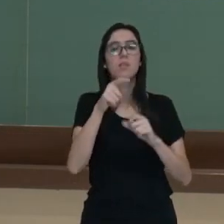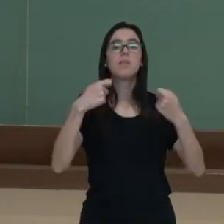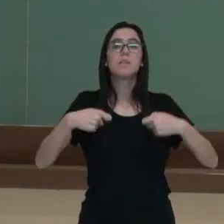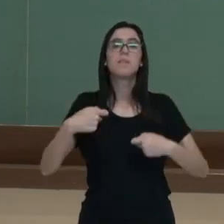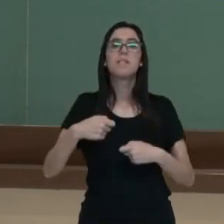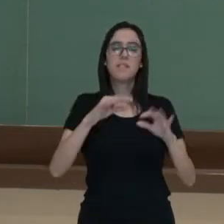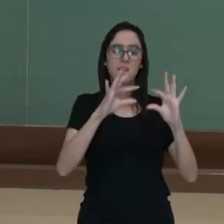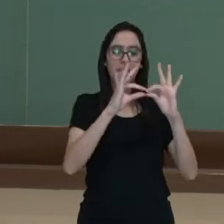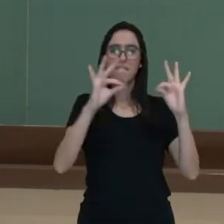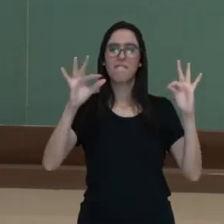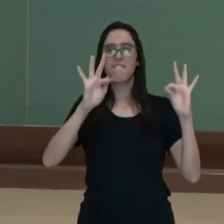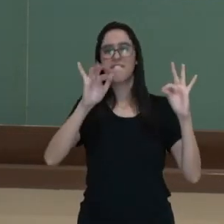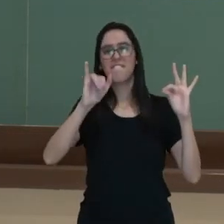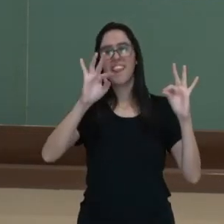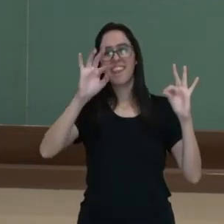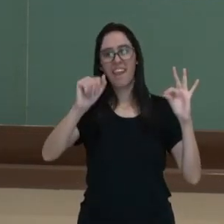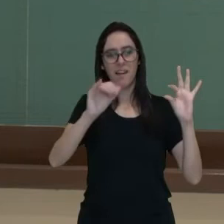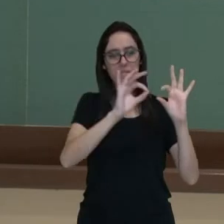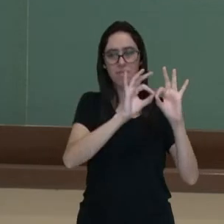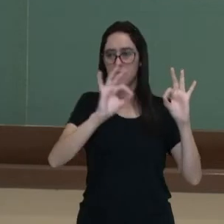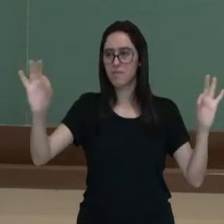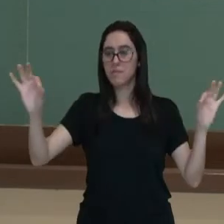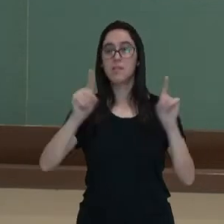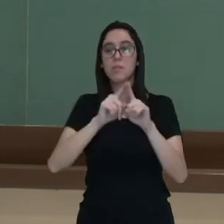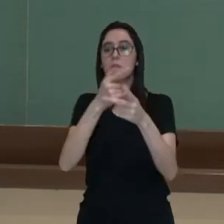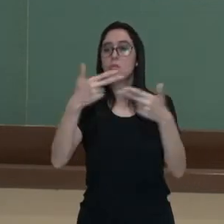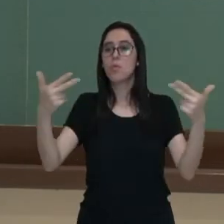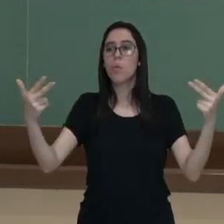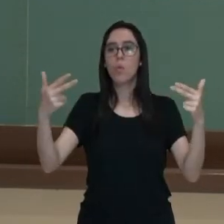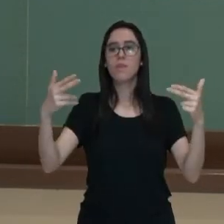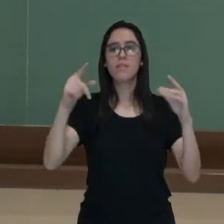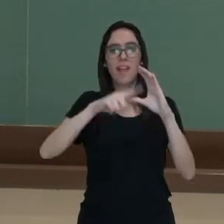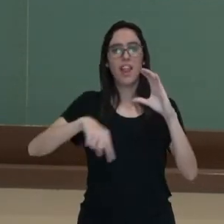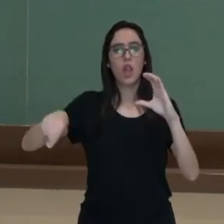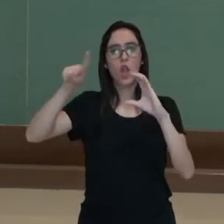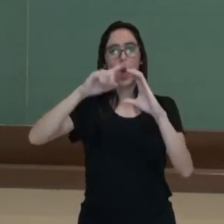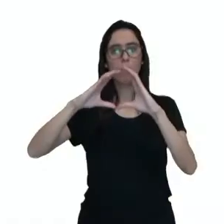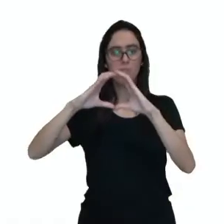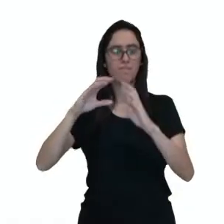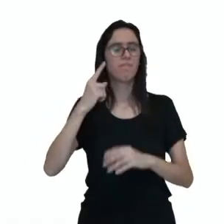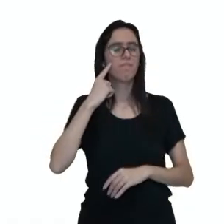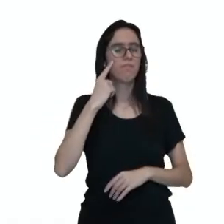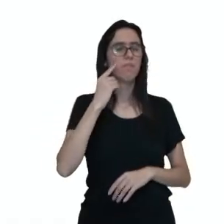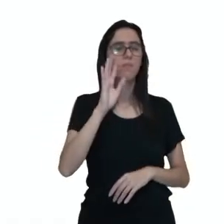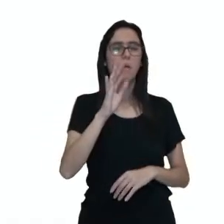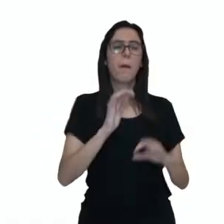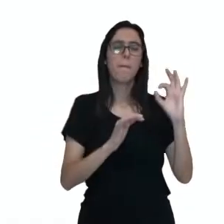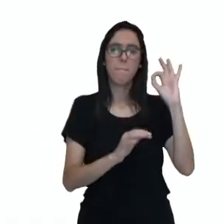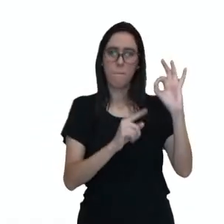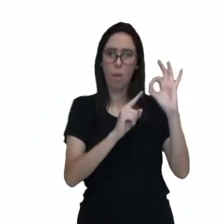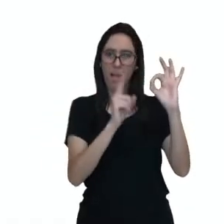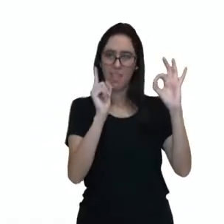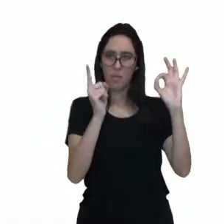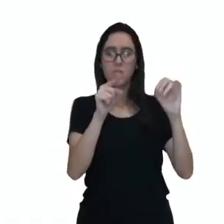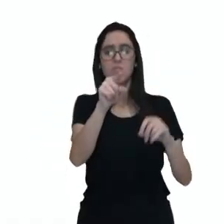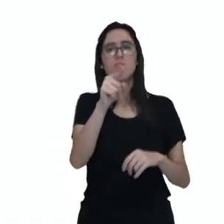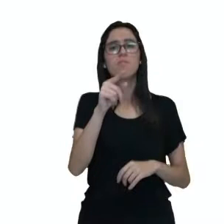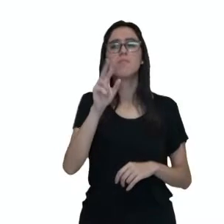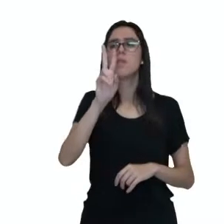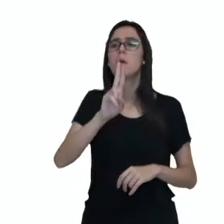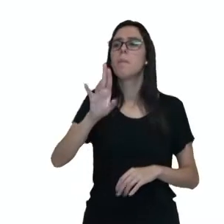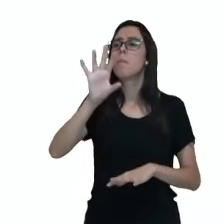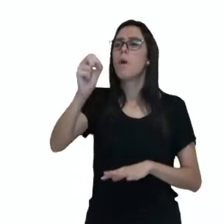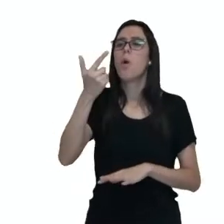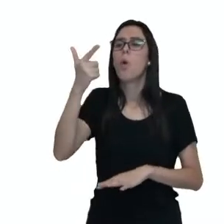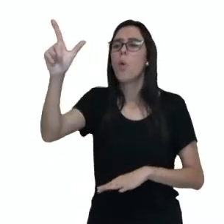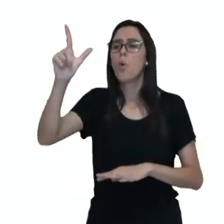fita métrica e de objetos redondos. Então, ó, seguindo o exemplo da moeda, faça o mesmo utilizando objetos